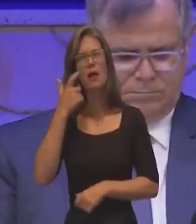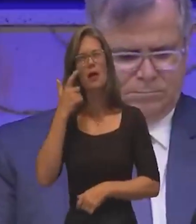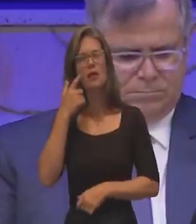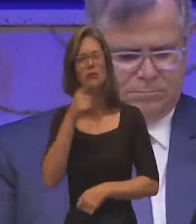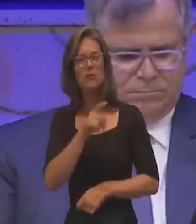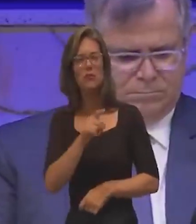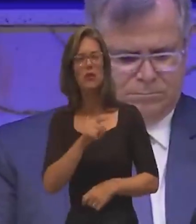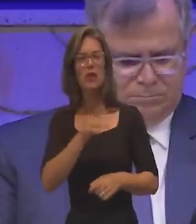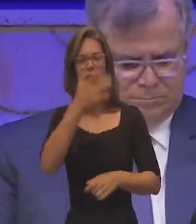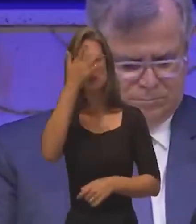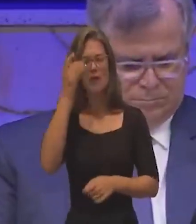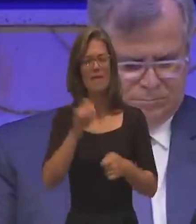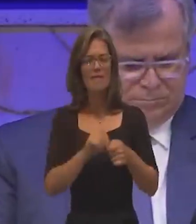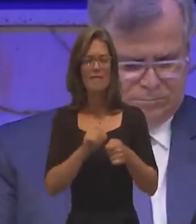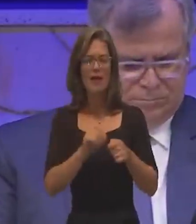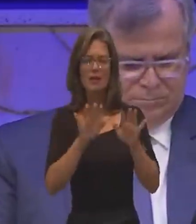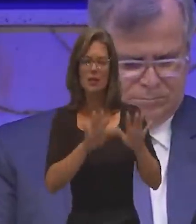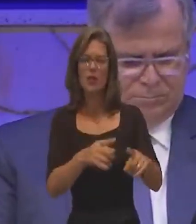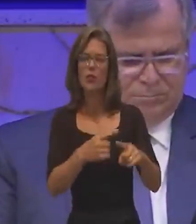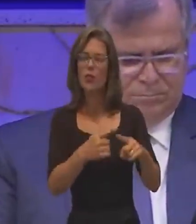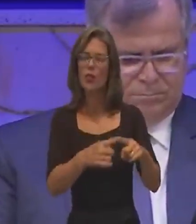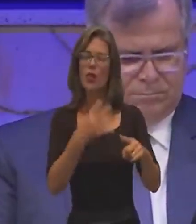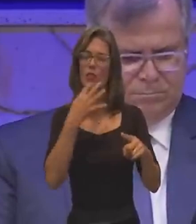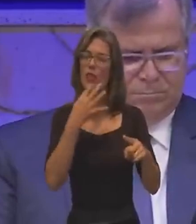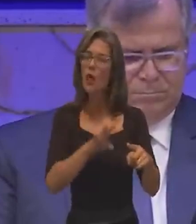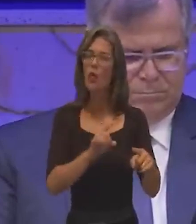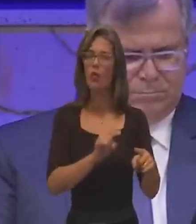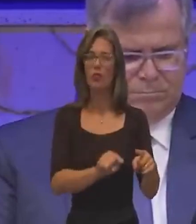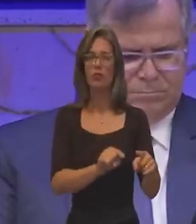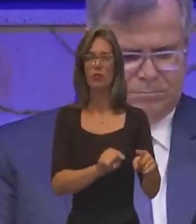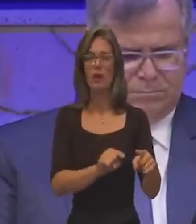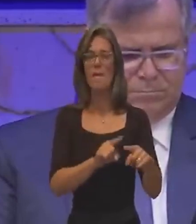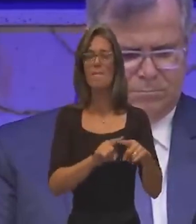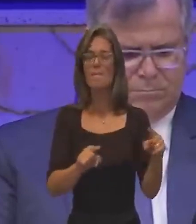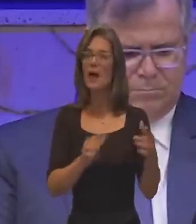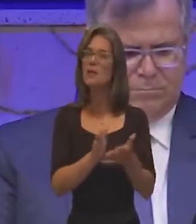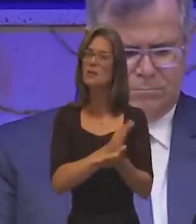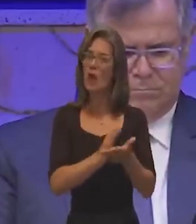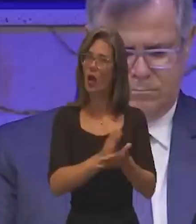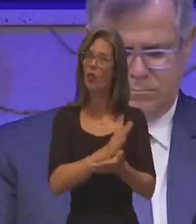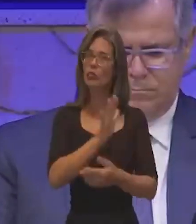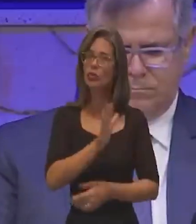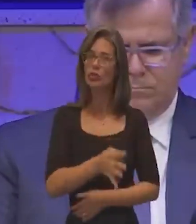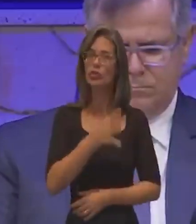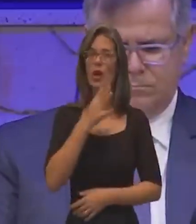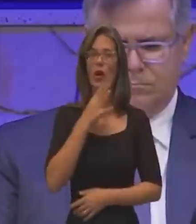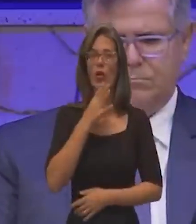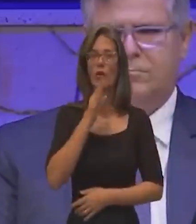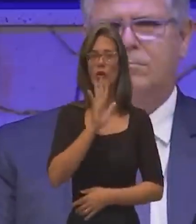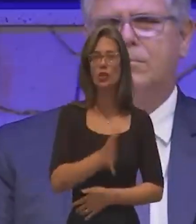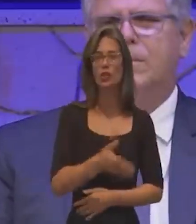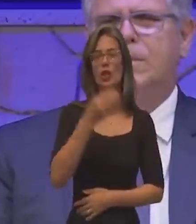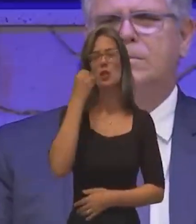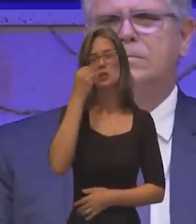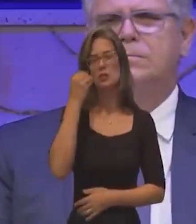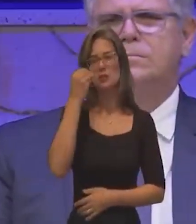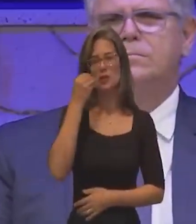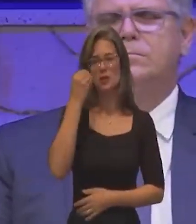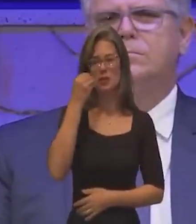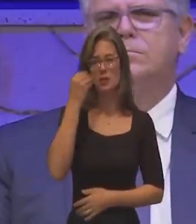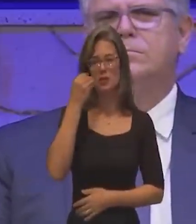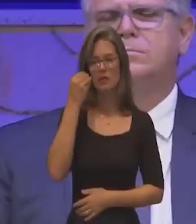forma porque não conhecem. Mas a verdade é que alguns já conheceram, alguns já experimentaram,